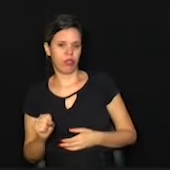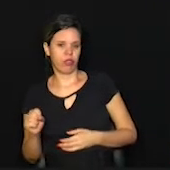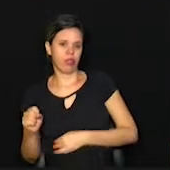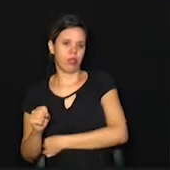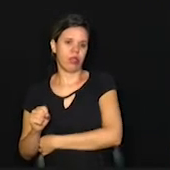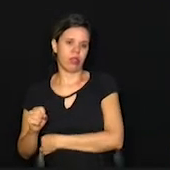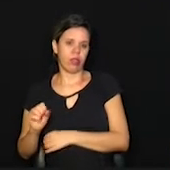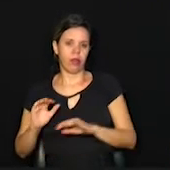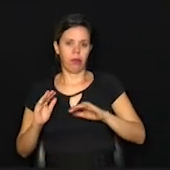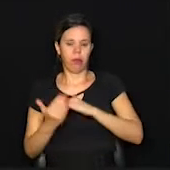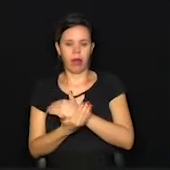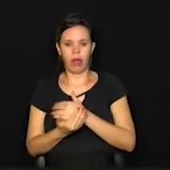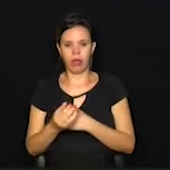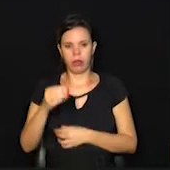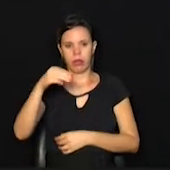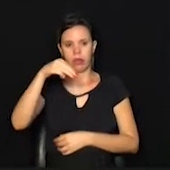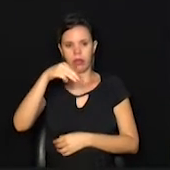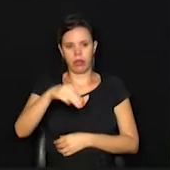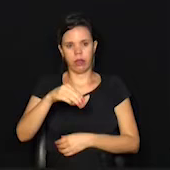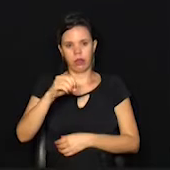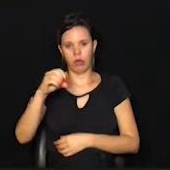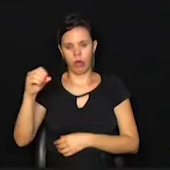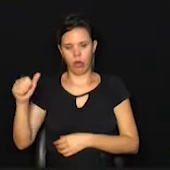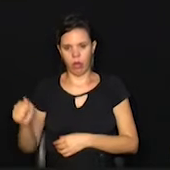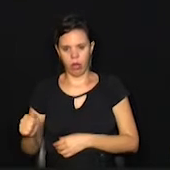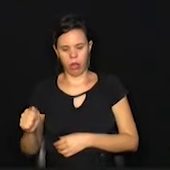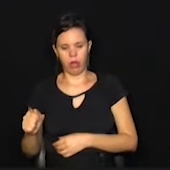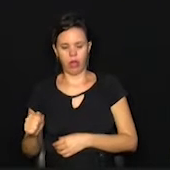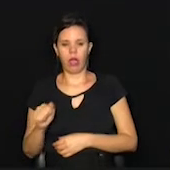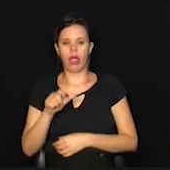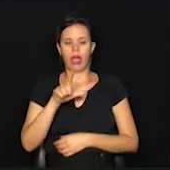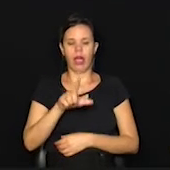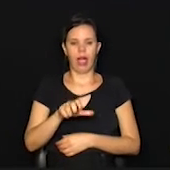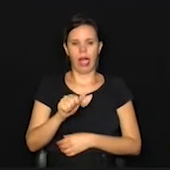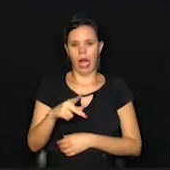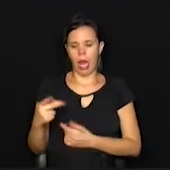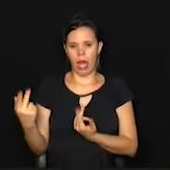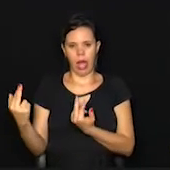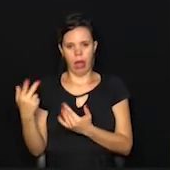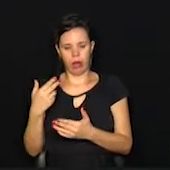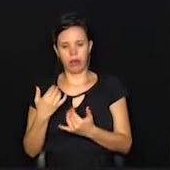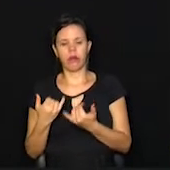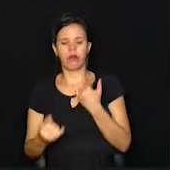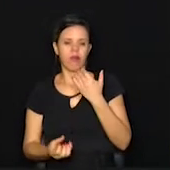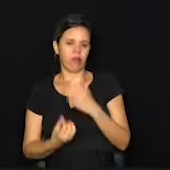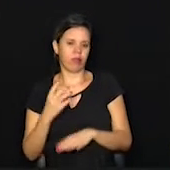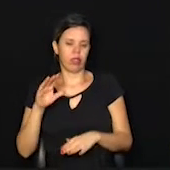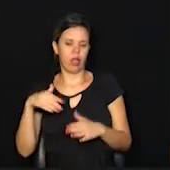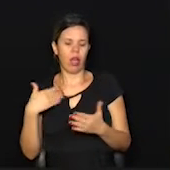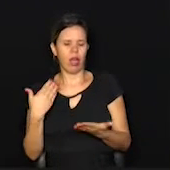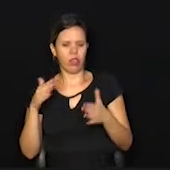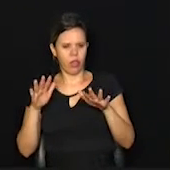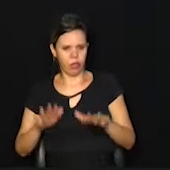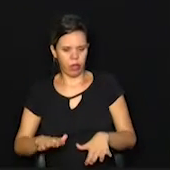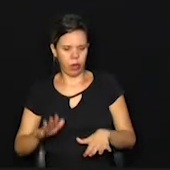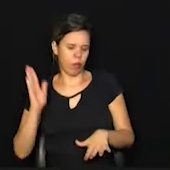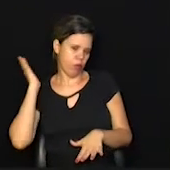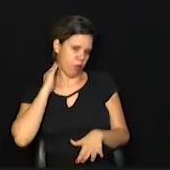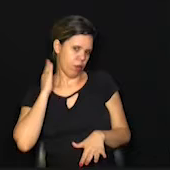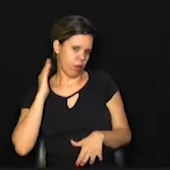era a mesma coisa né e no dia seguinte ocorreu Que eu já contei igual nós ficamos em Belém no Pará até o início